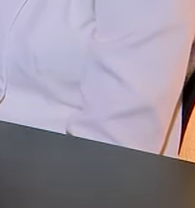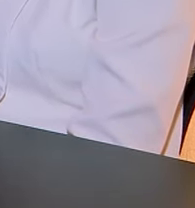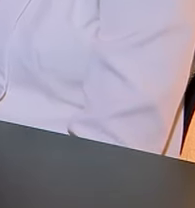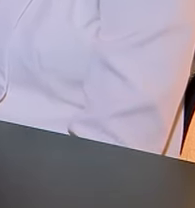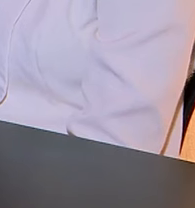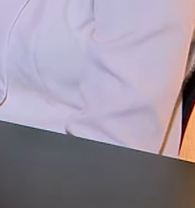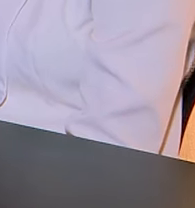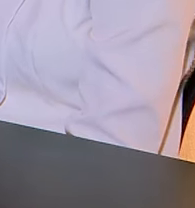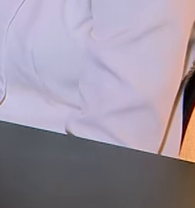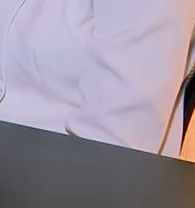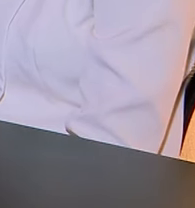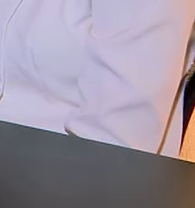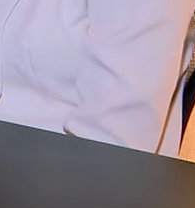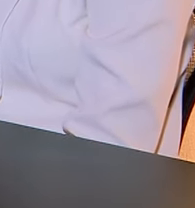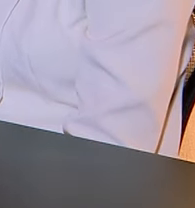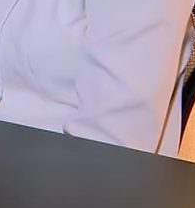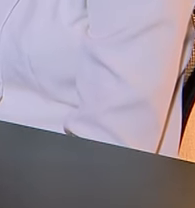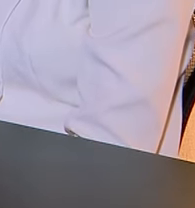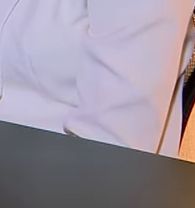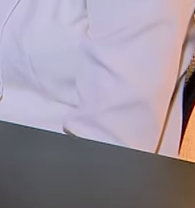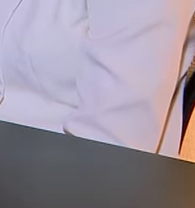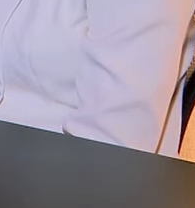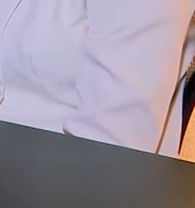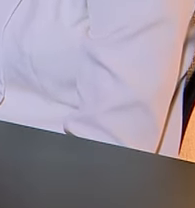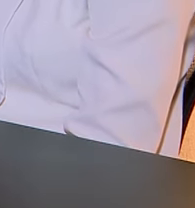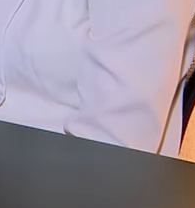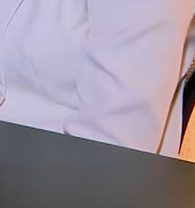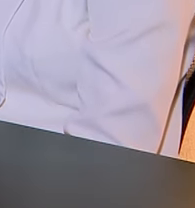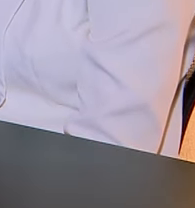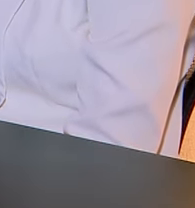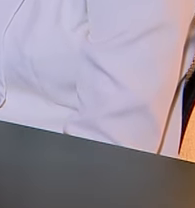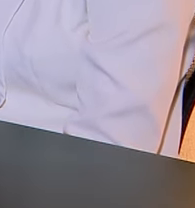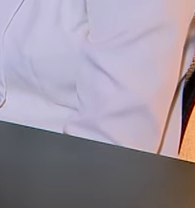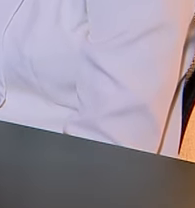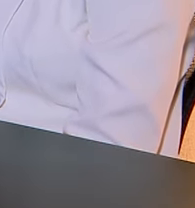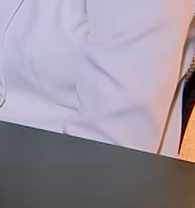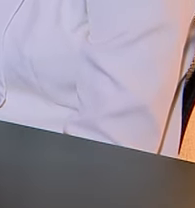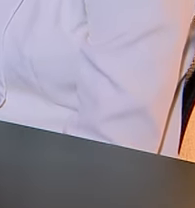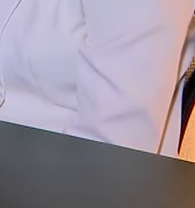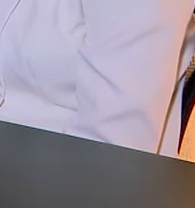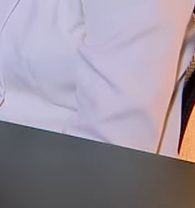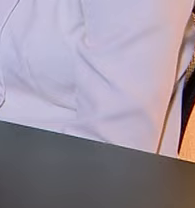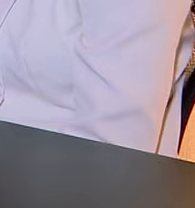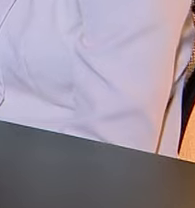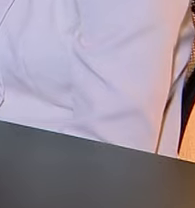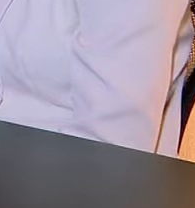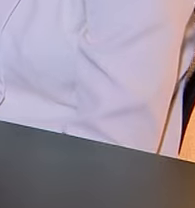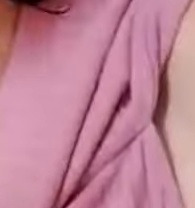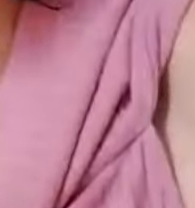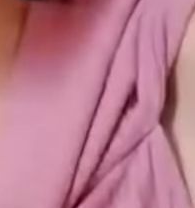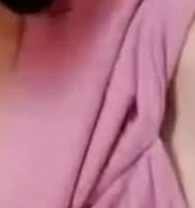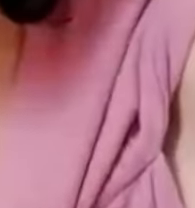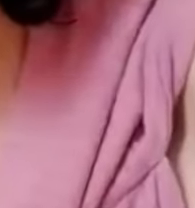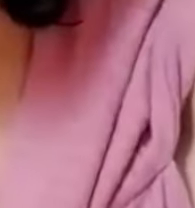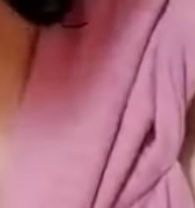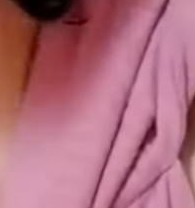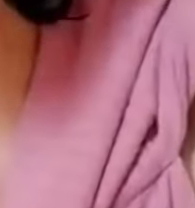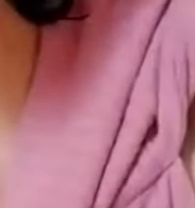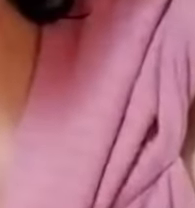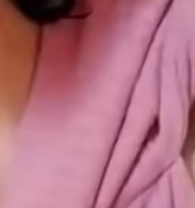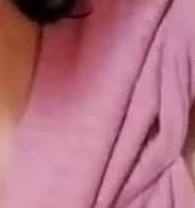efetiva e no documento a gente resol iia essa questão mas é